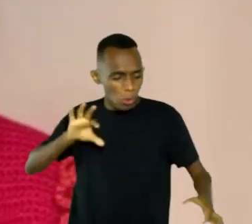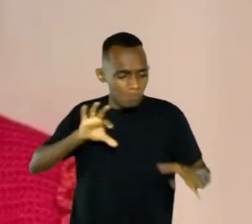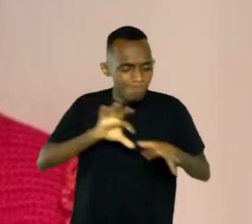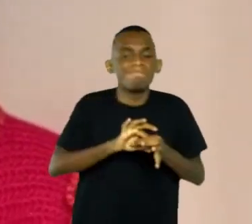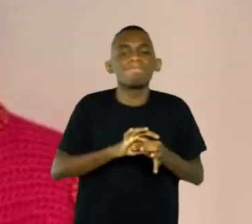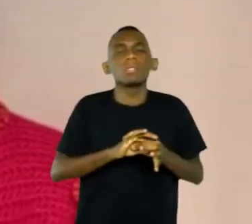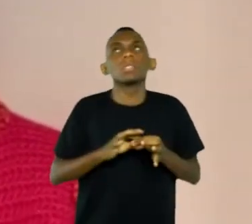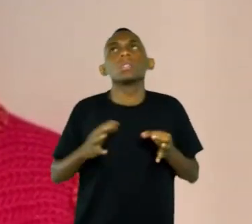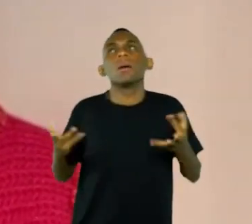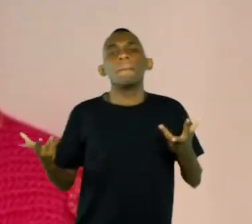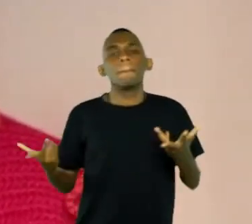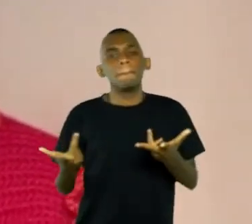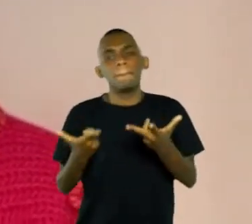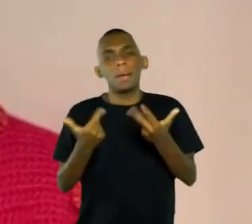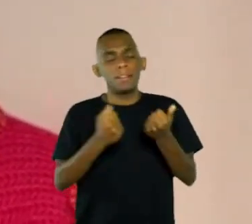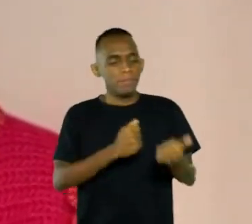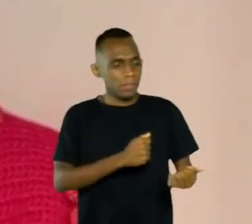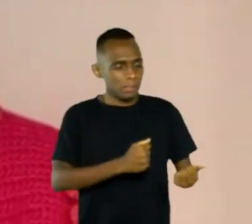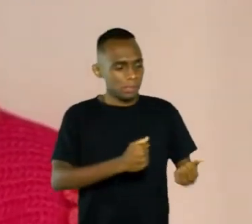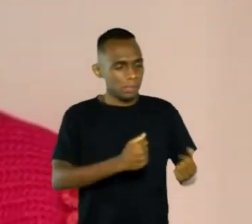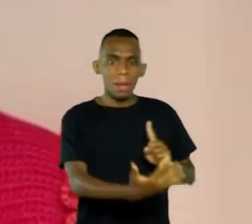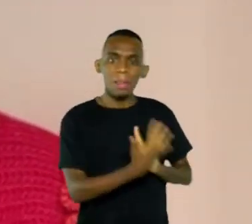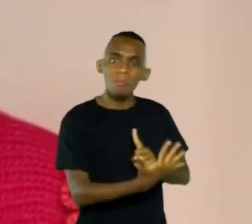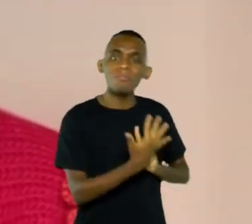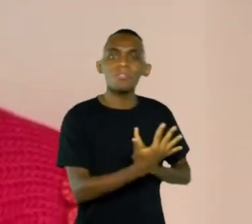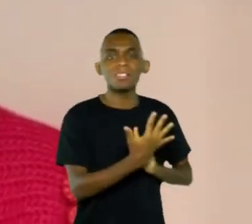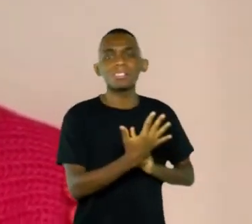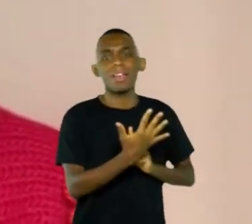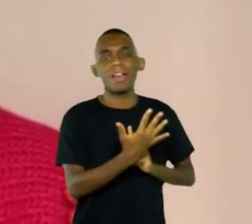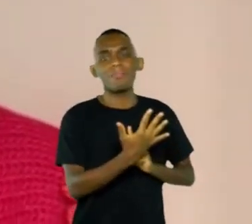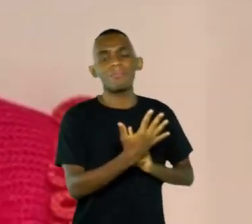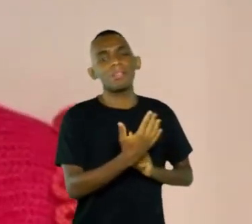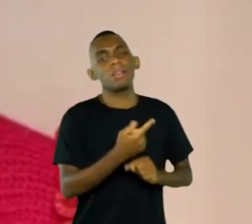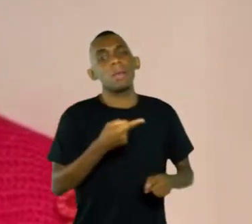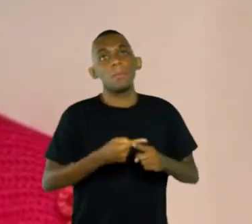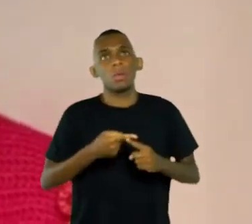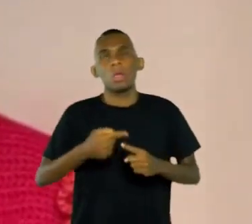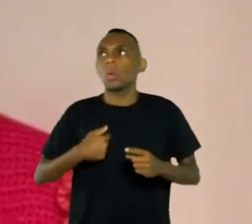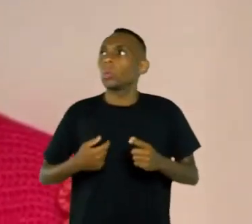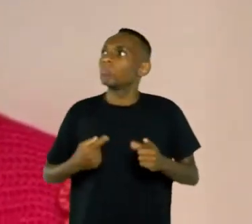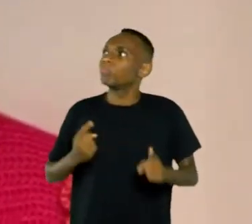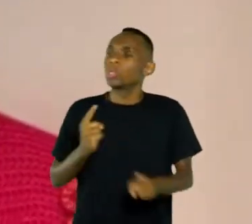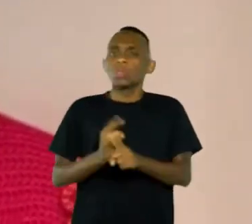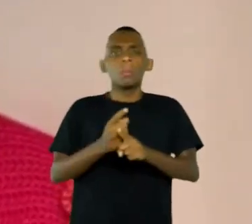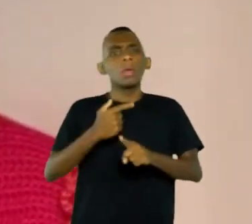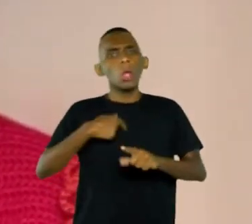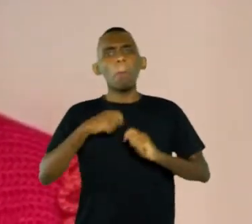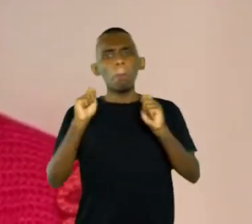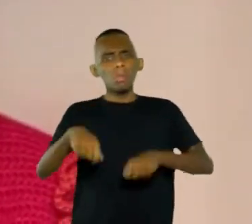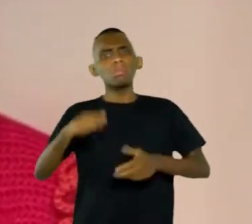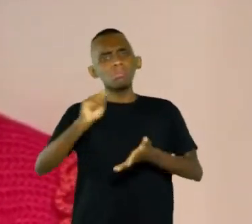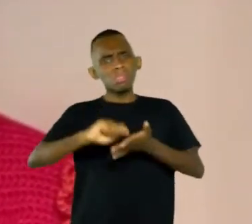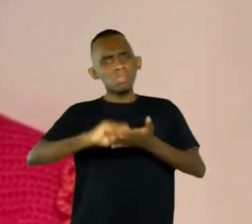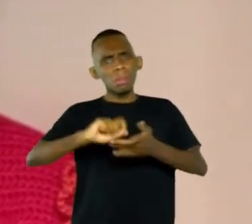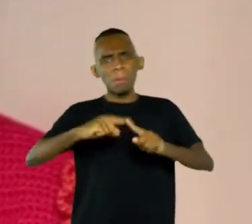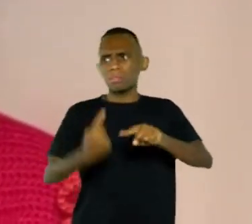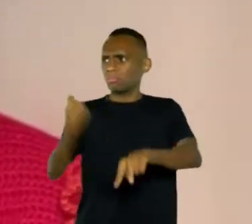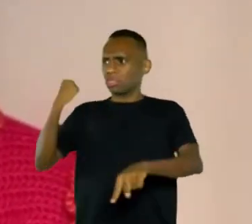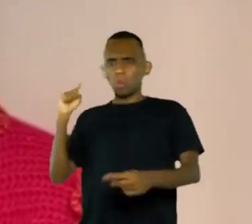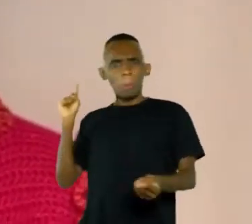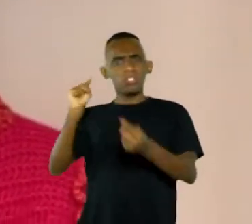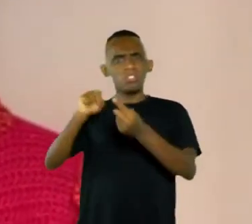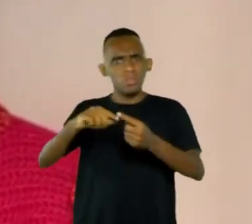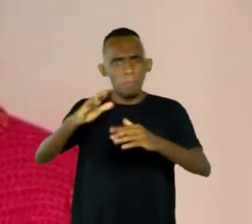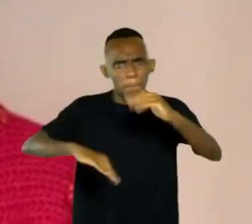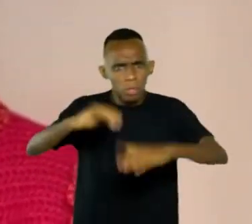maravilhoso, porque eu me descobri escritora sem nunca ter tido essa pretensão, né? Eu nunca tive pretensão, sempre